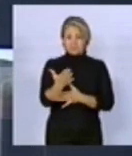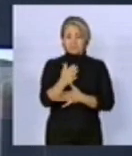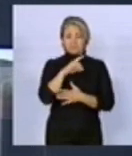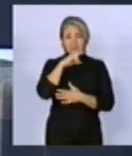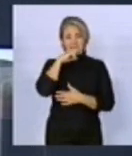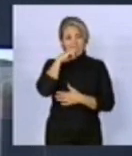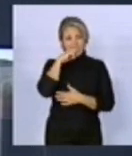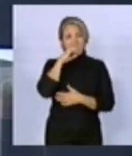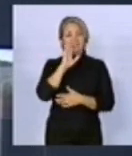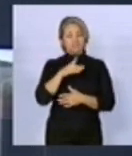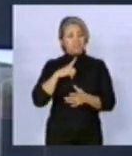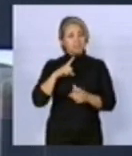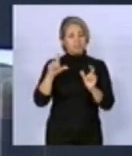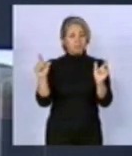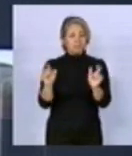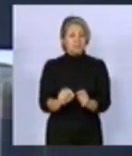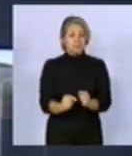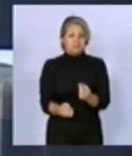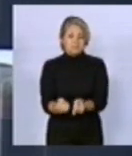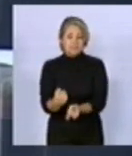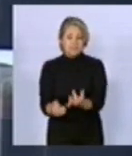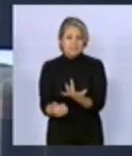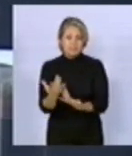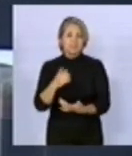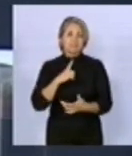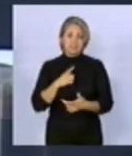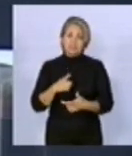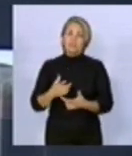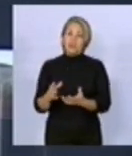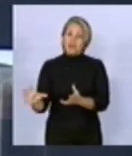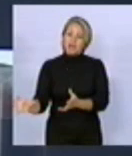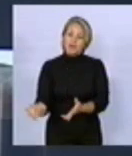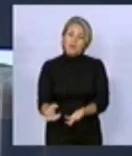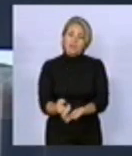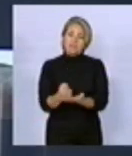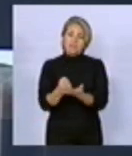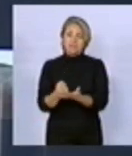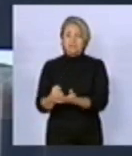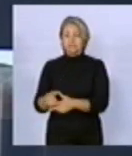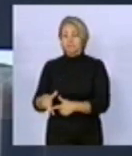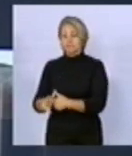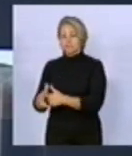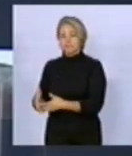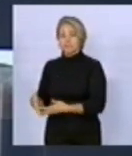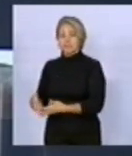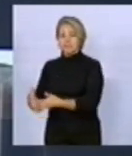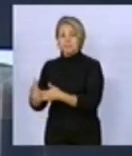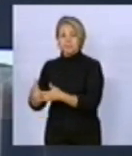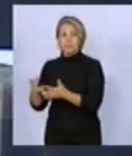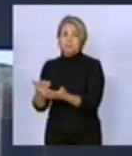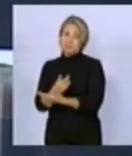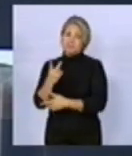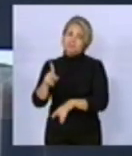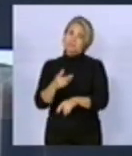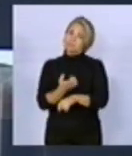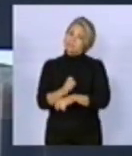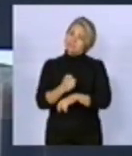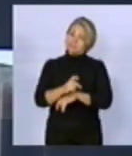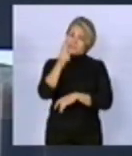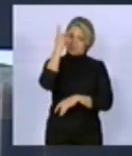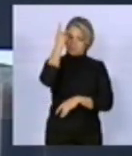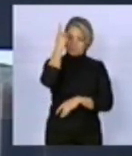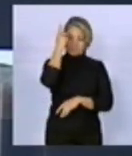houve uma grande redução na queima com a ampliação da coleta mecanizada especialmente no estado de são paulo aliás o problema como ficou evidenciado aqui